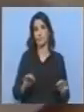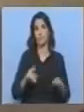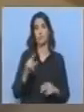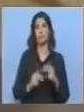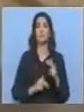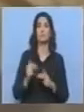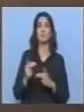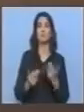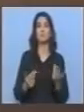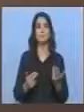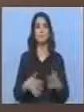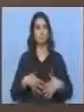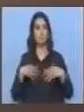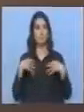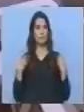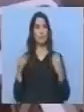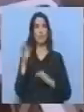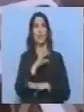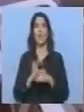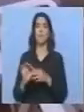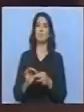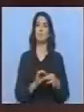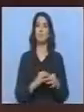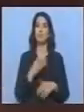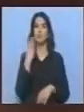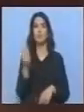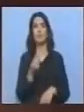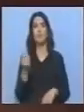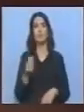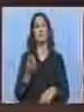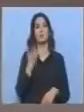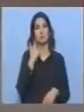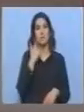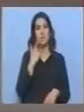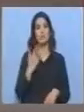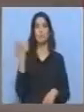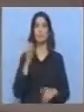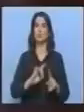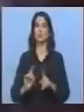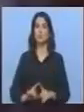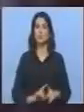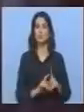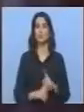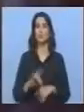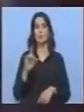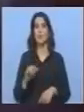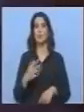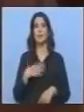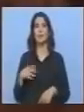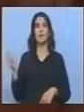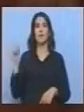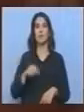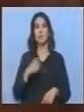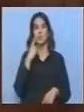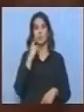construção de um espírito europeu, tanto de jovens que conhecem outras culturas e, obviamente, vêm conhecer